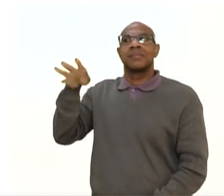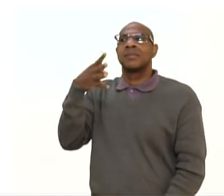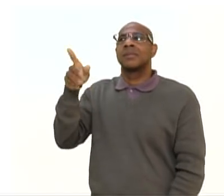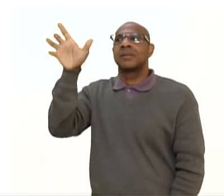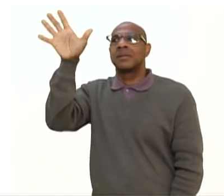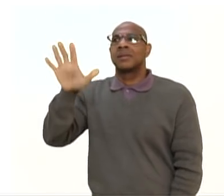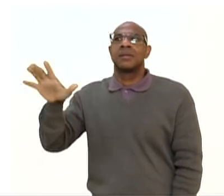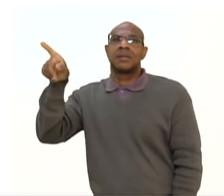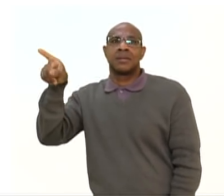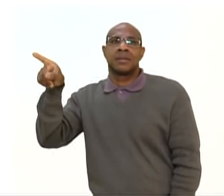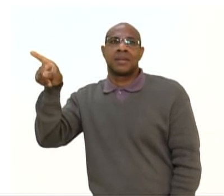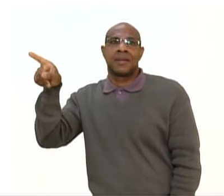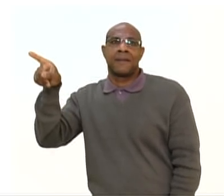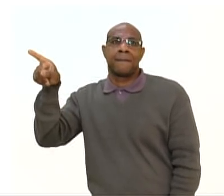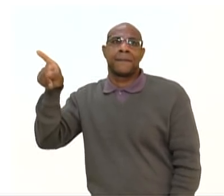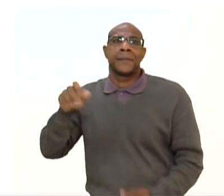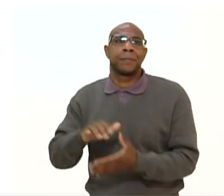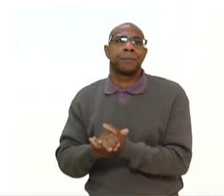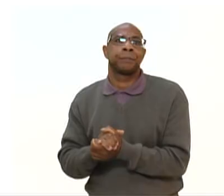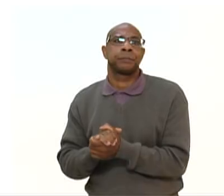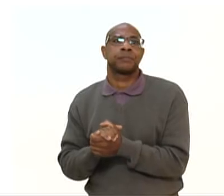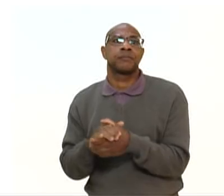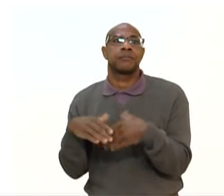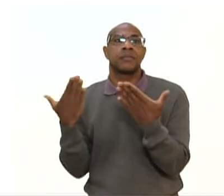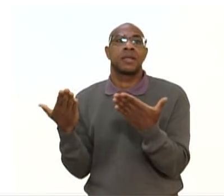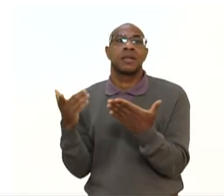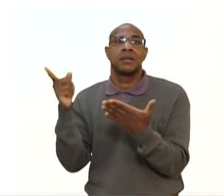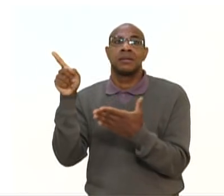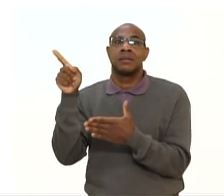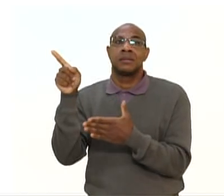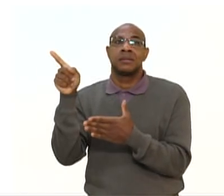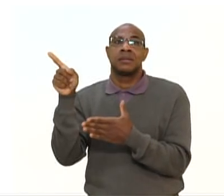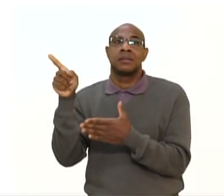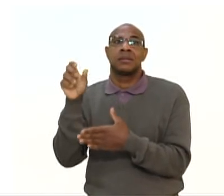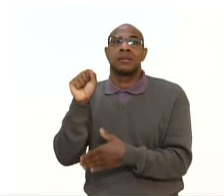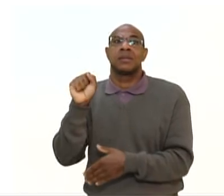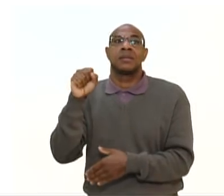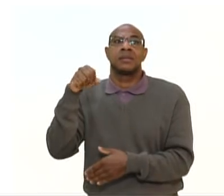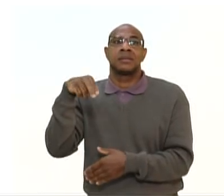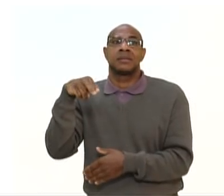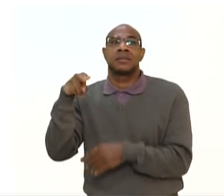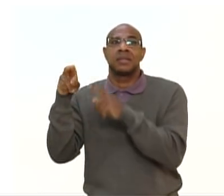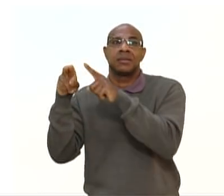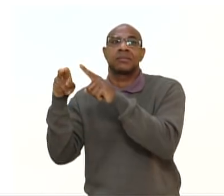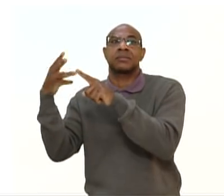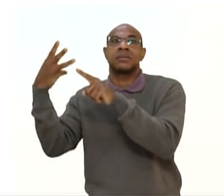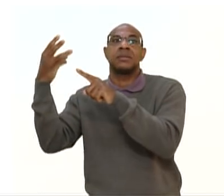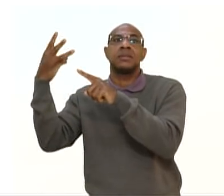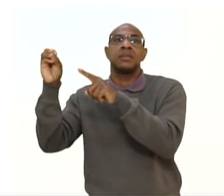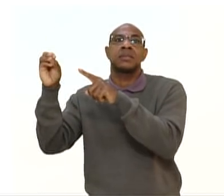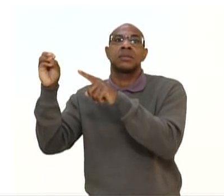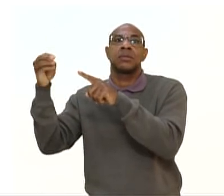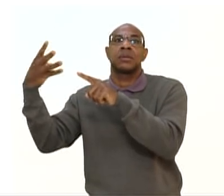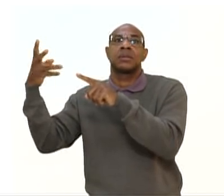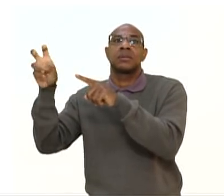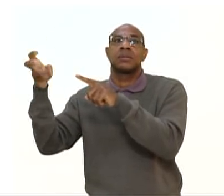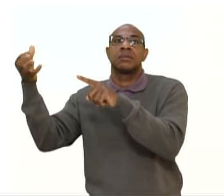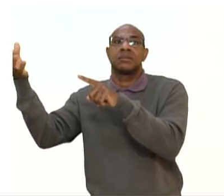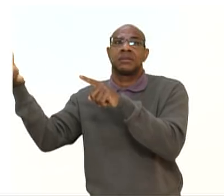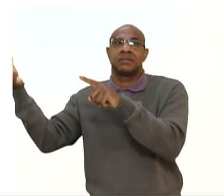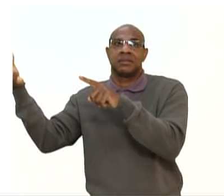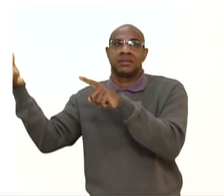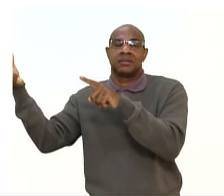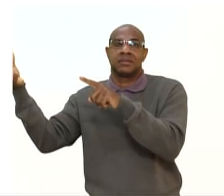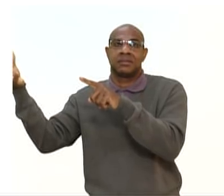Nem coloquei a tangente porque a gente não vai usar hoje. Então, o seno de 30, 45 e 60. Essa tabelinha já